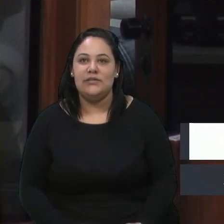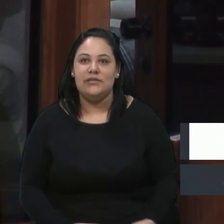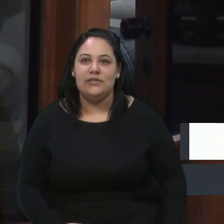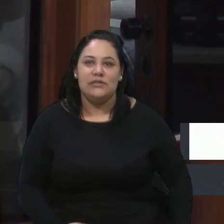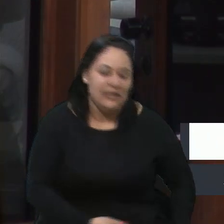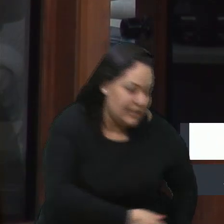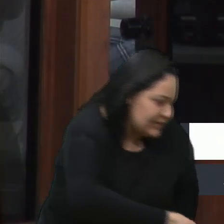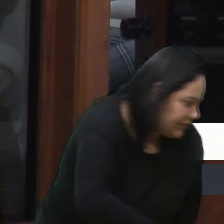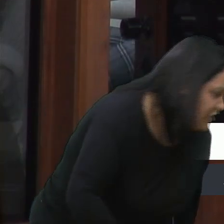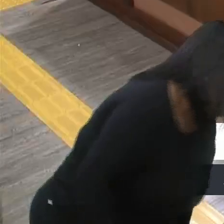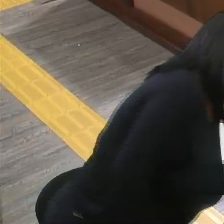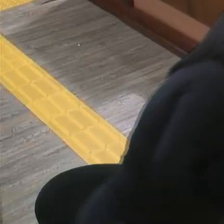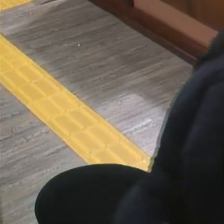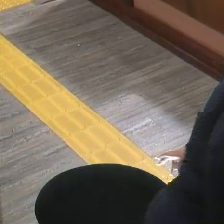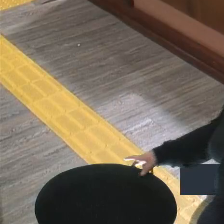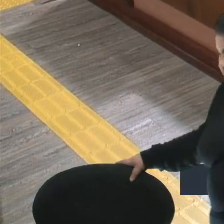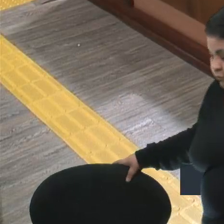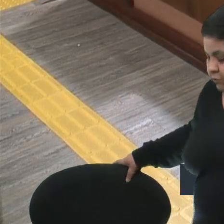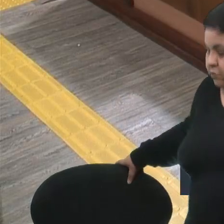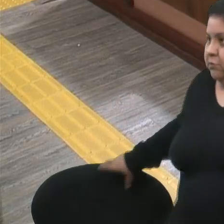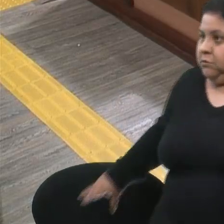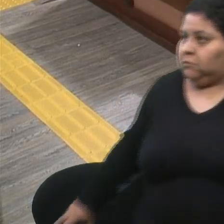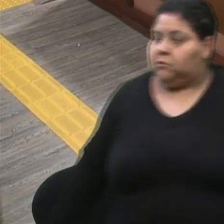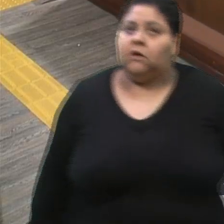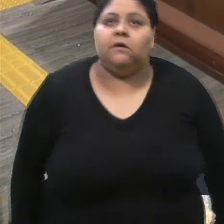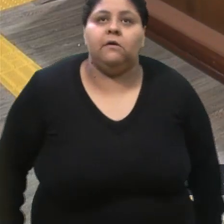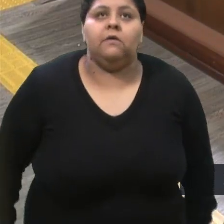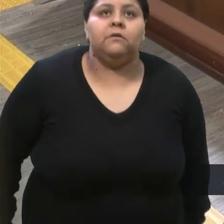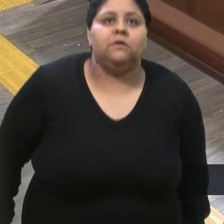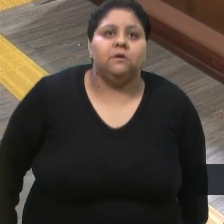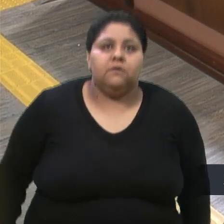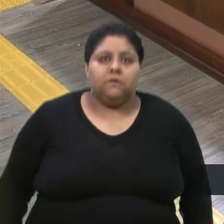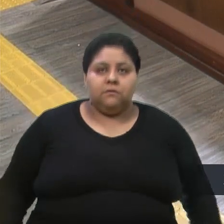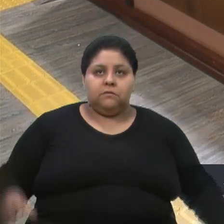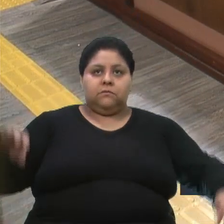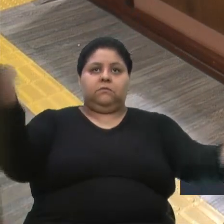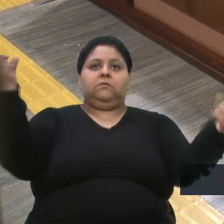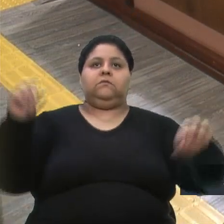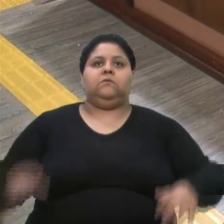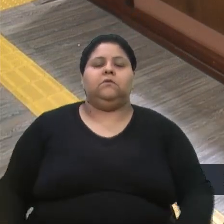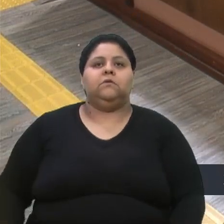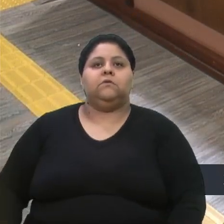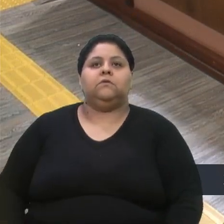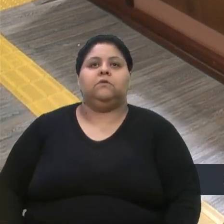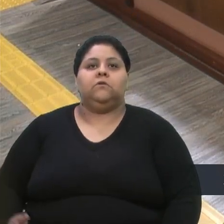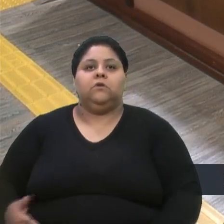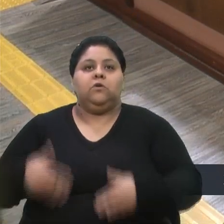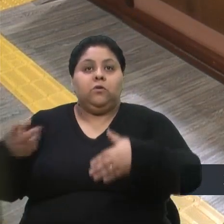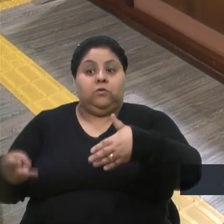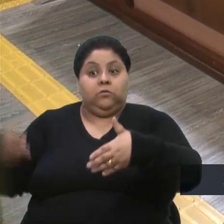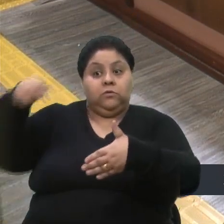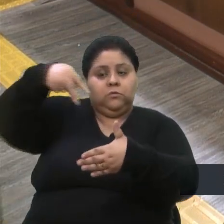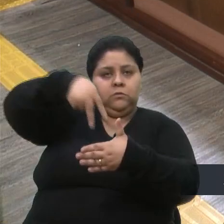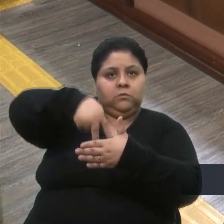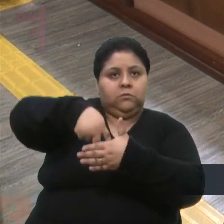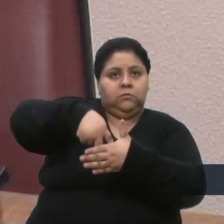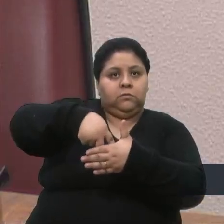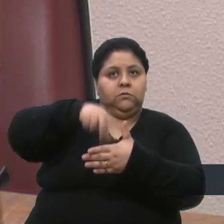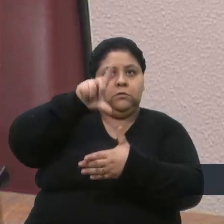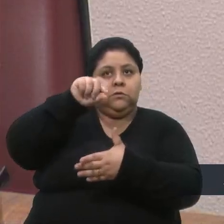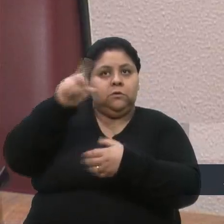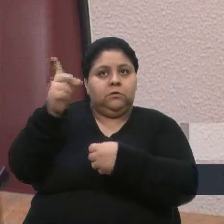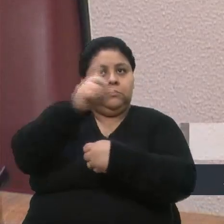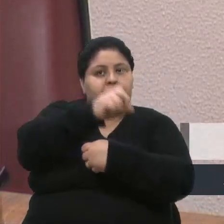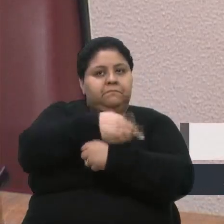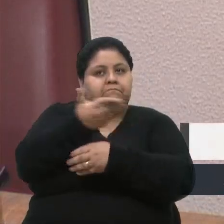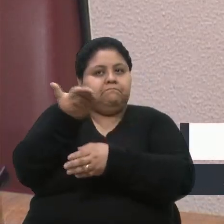Bressan. Obrigado, vereador Scalco. É nesse sentido, vereador Scalco, que quando eu subi essa tribuna há 10 dias atrás, mais